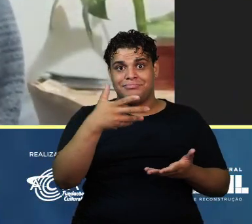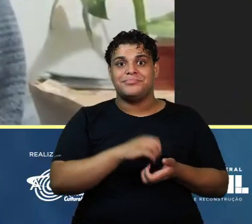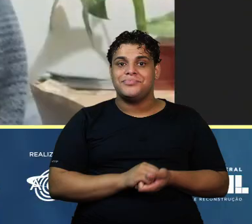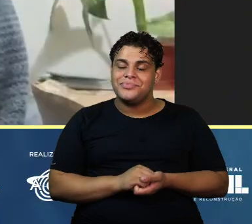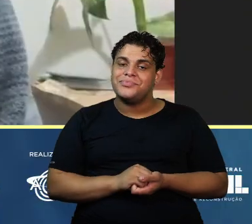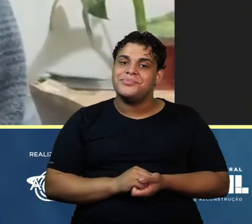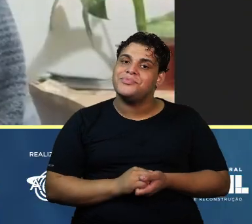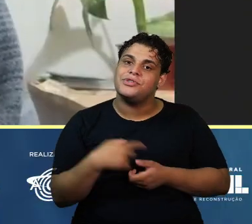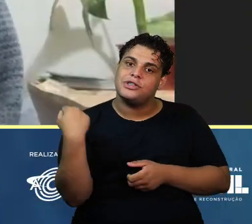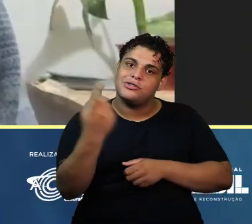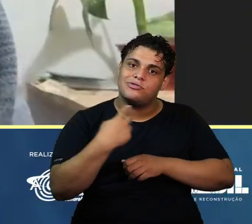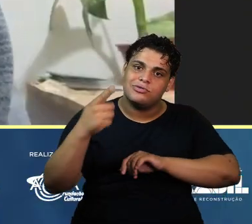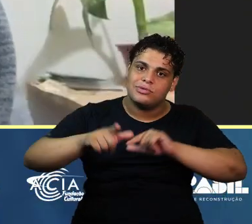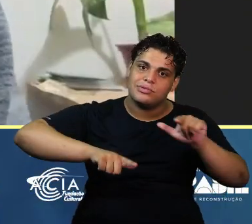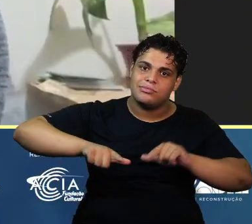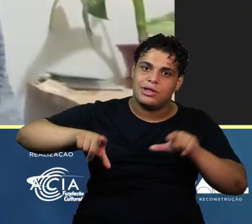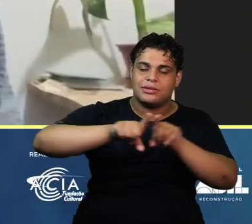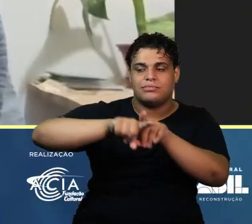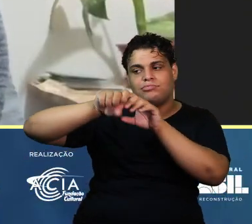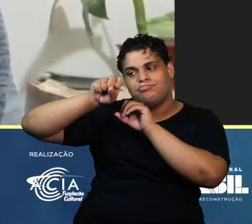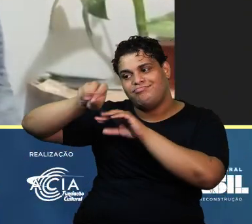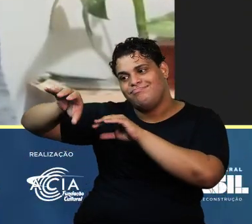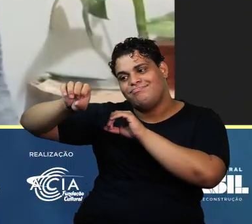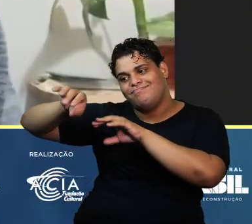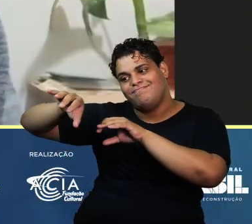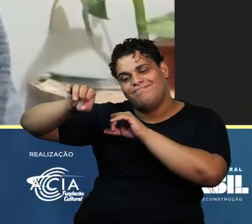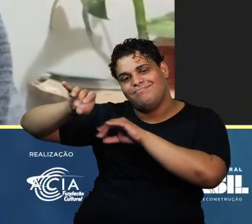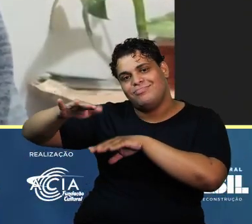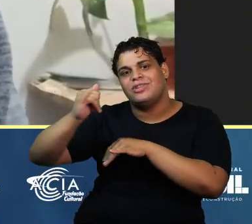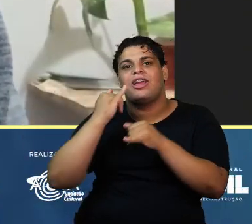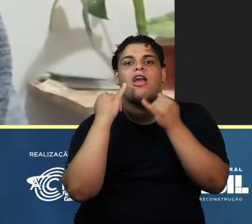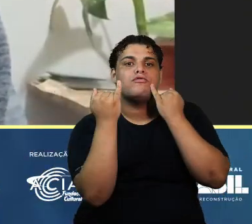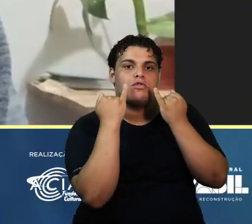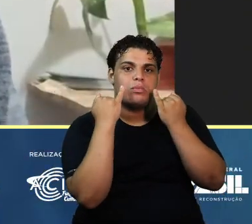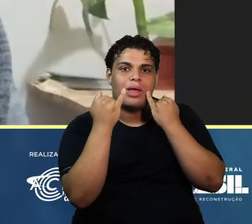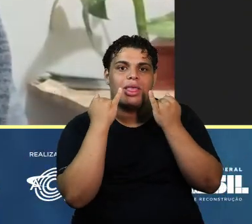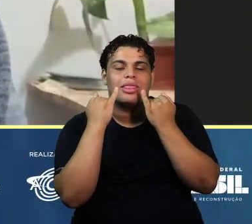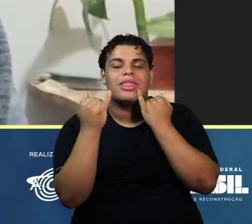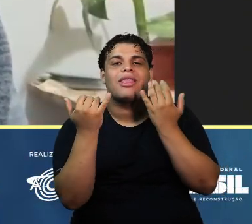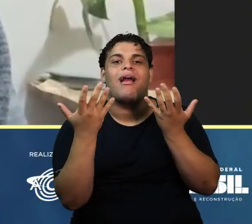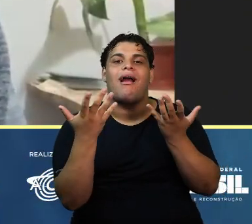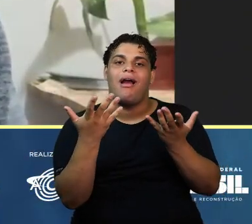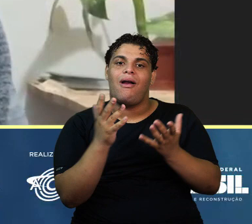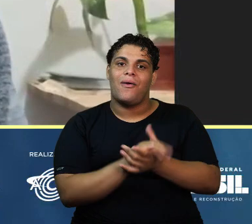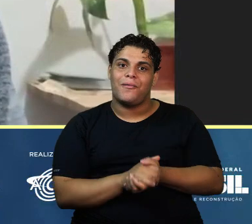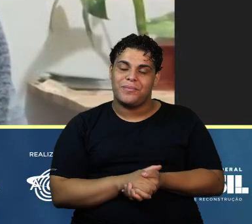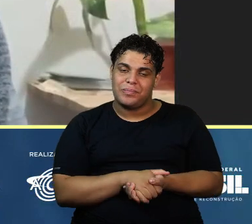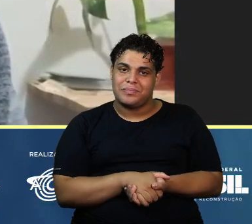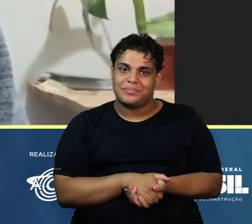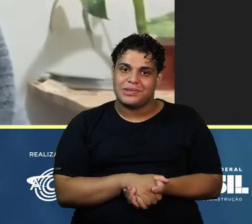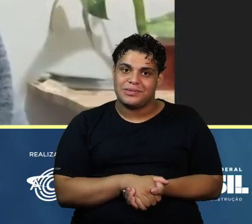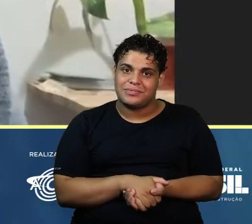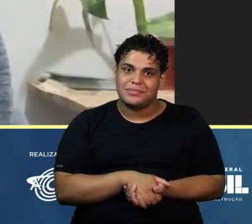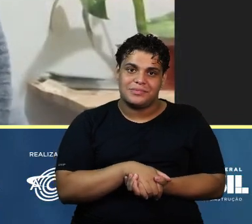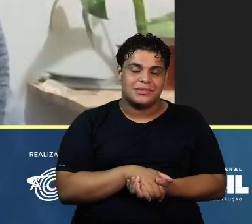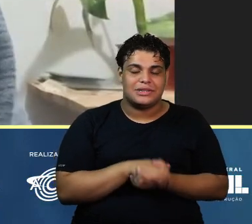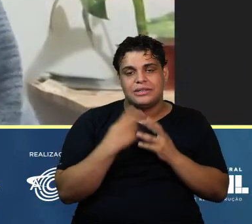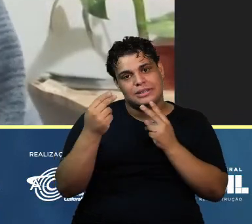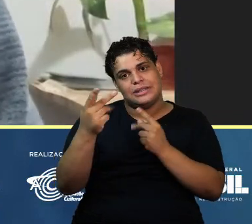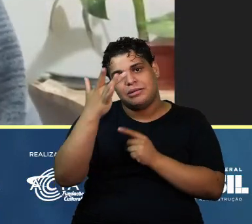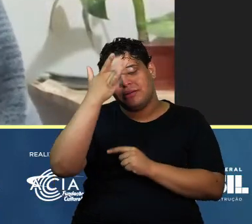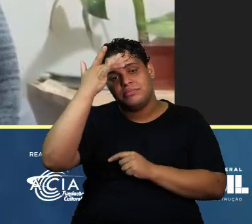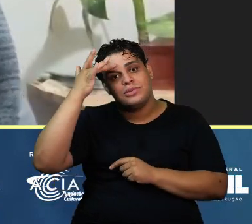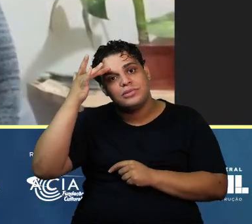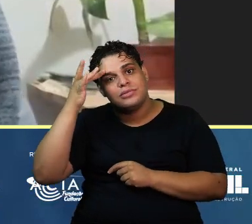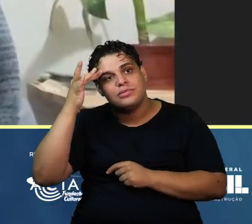nosso trabalho também é trazer essa educação ambiental, é trazer essas informações, né, para que cada vez mais as